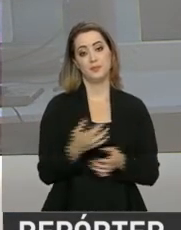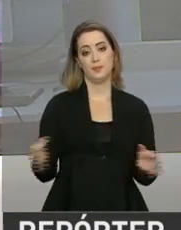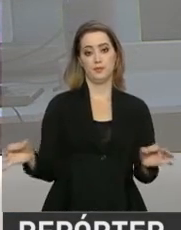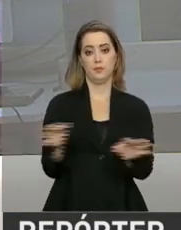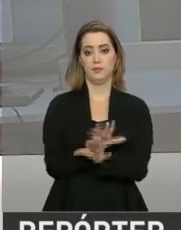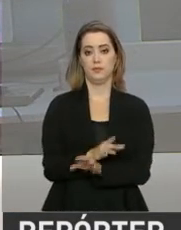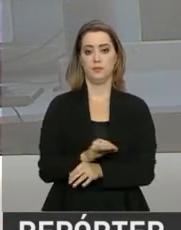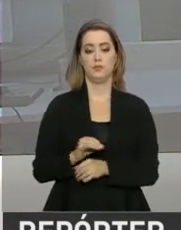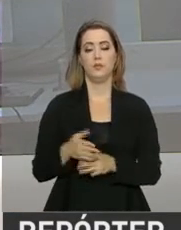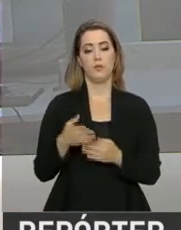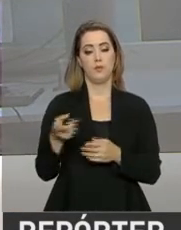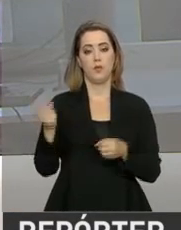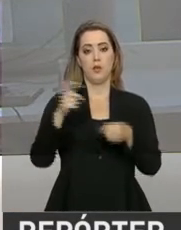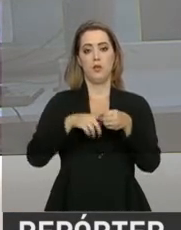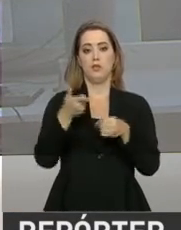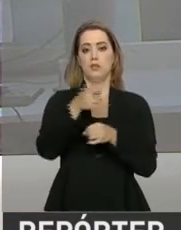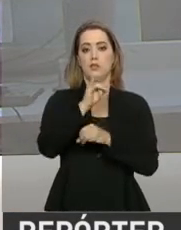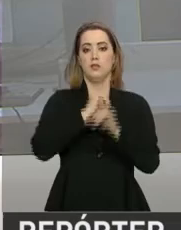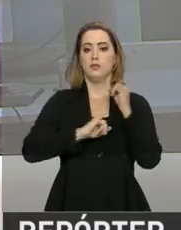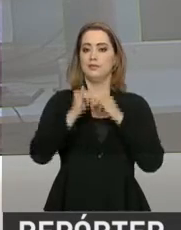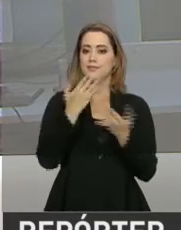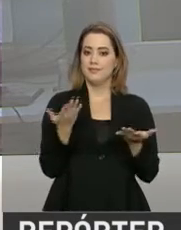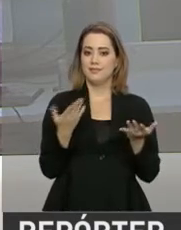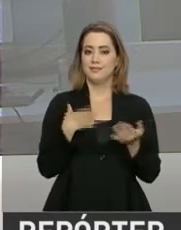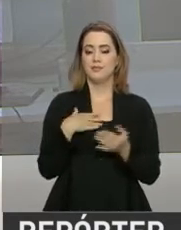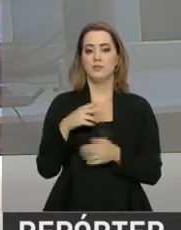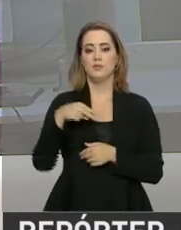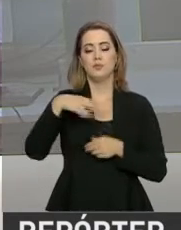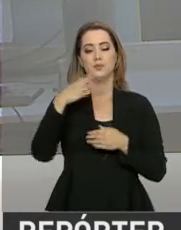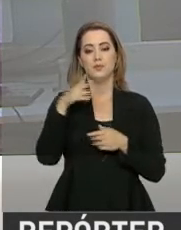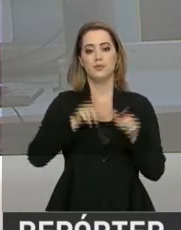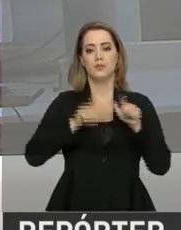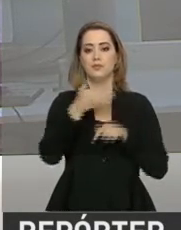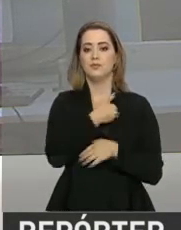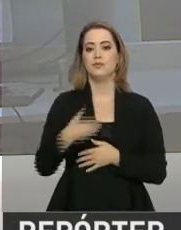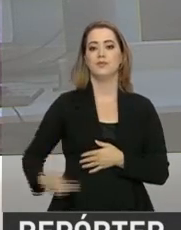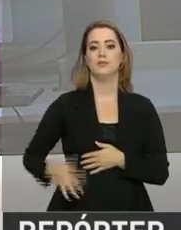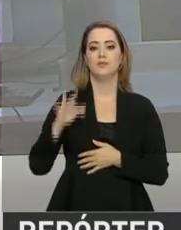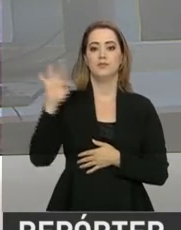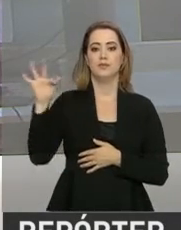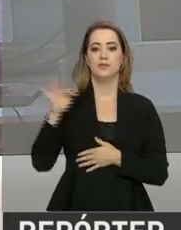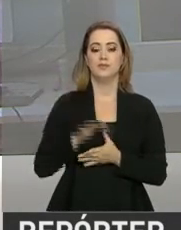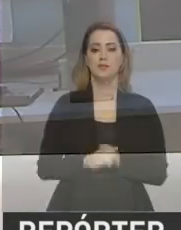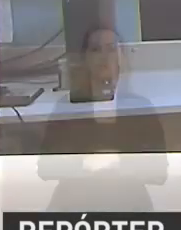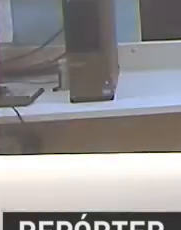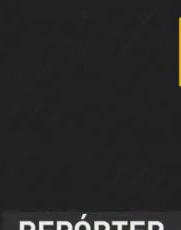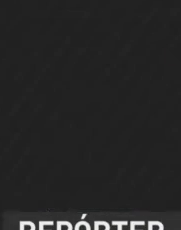fica por aqui. Voltamos a qualquer momento com outras notícias. NBR, a TV do Governo Federal.